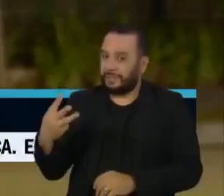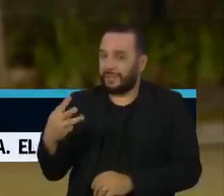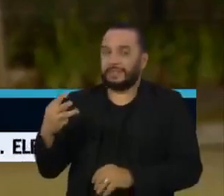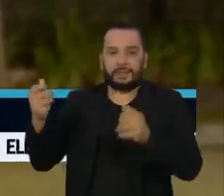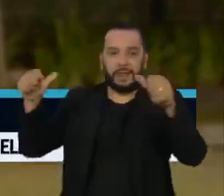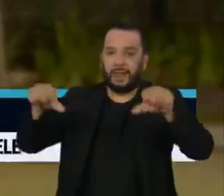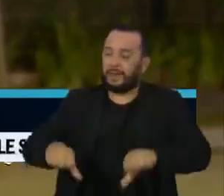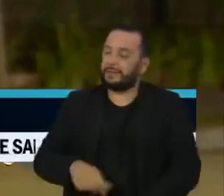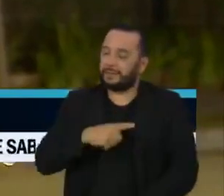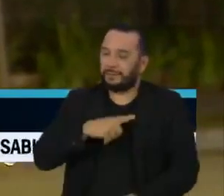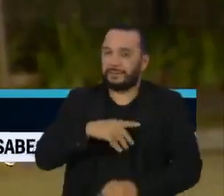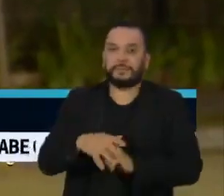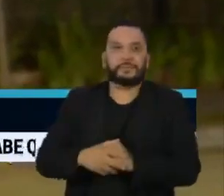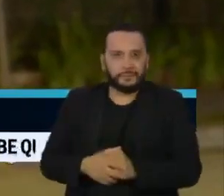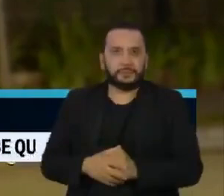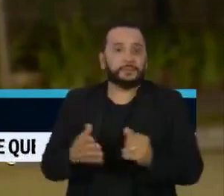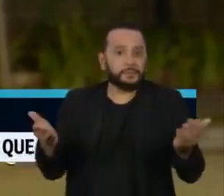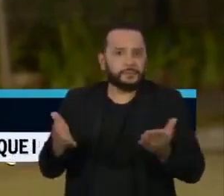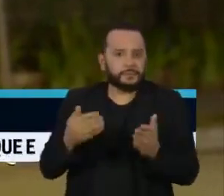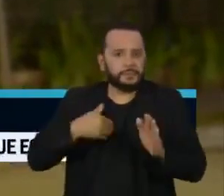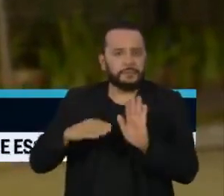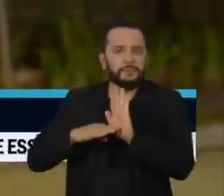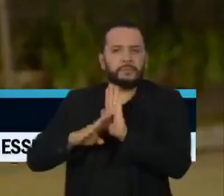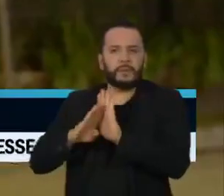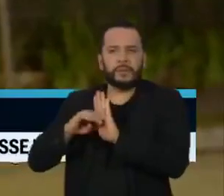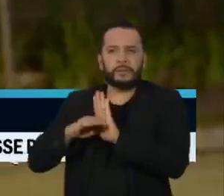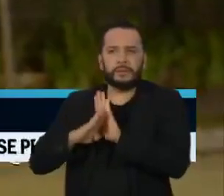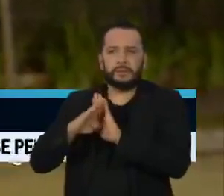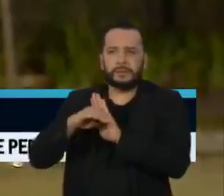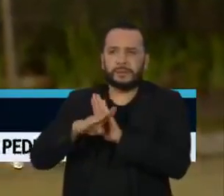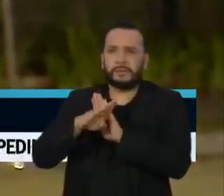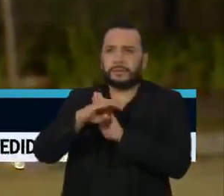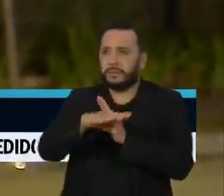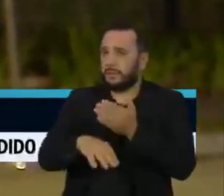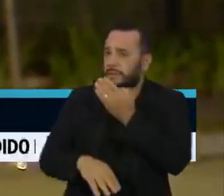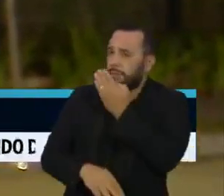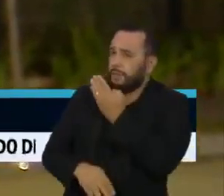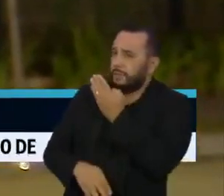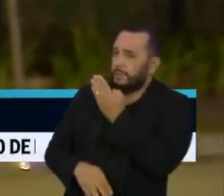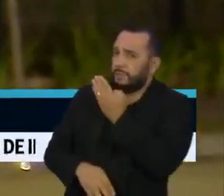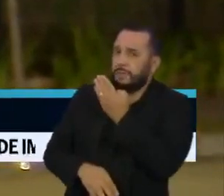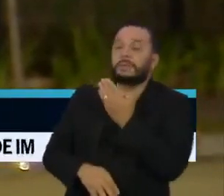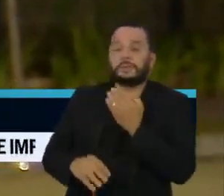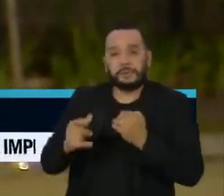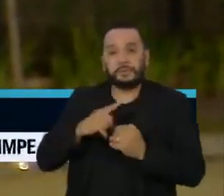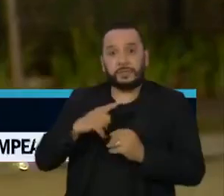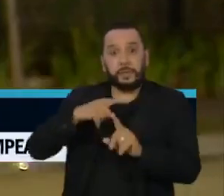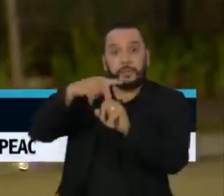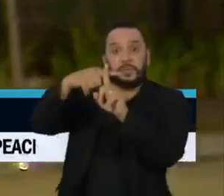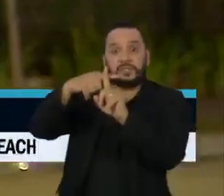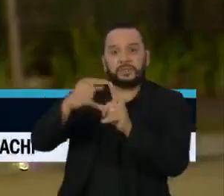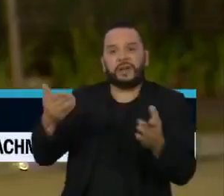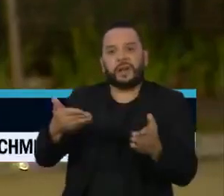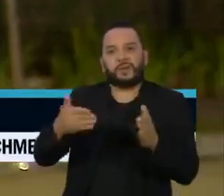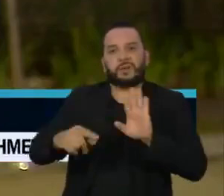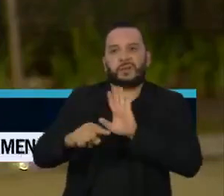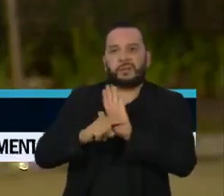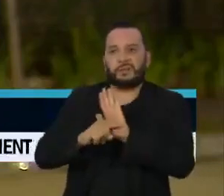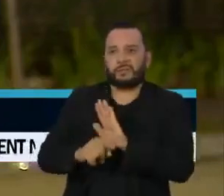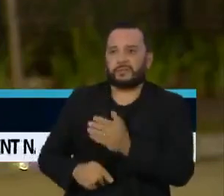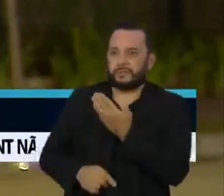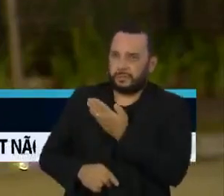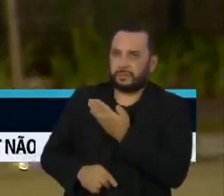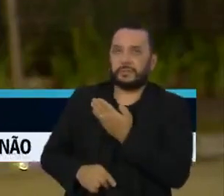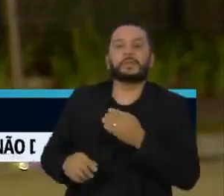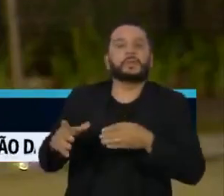mercado no governo já se traduz em números. A Bolsa de Valores, que até bem recentemente estava no azul, agora amarga perda no ano.